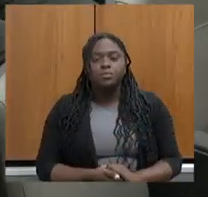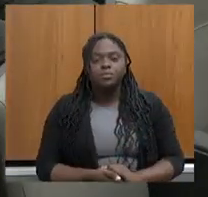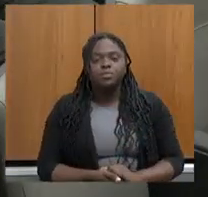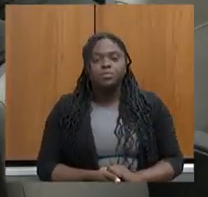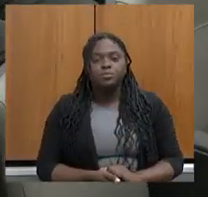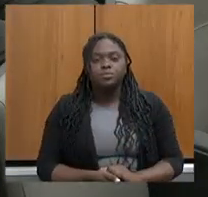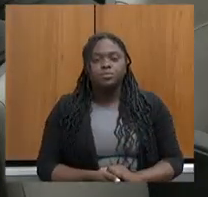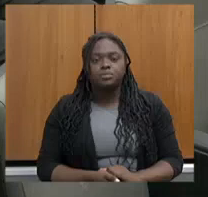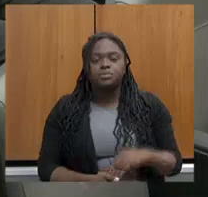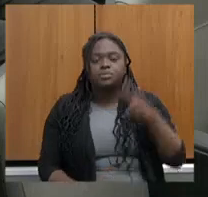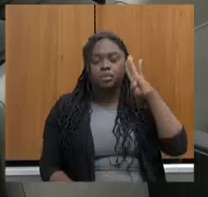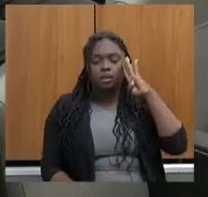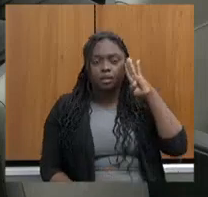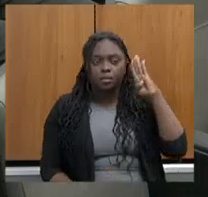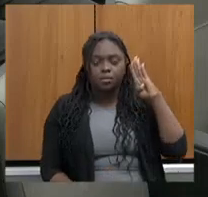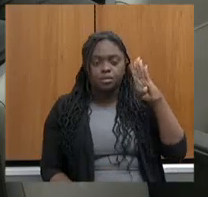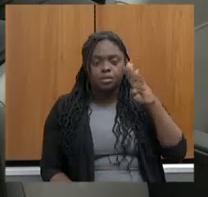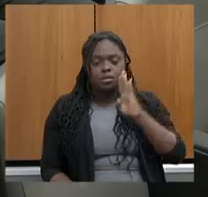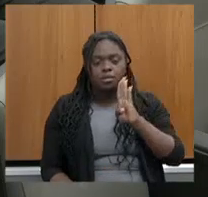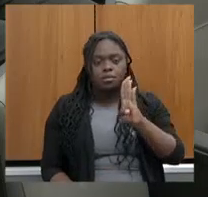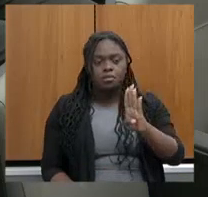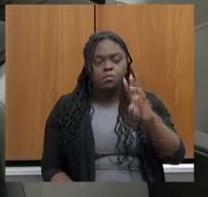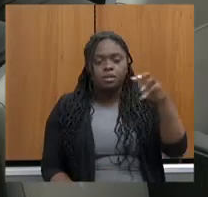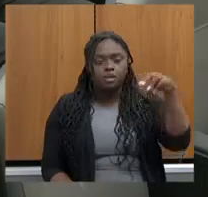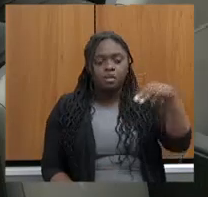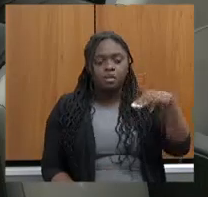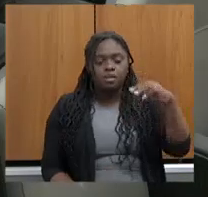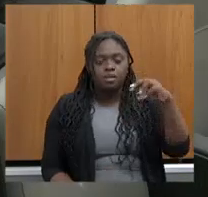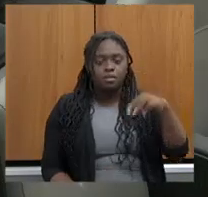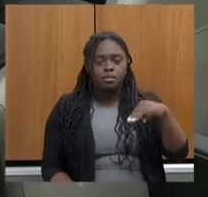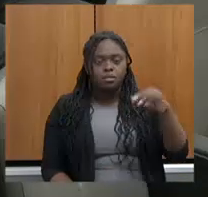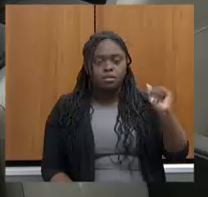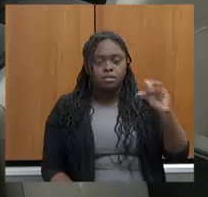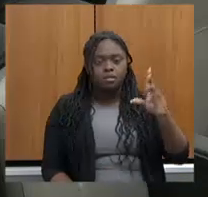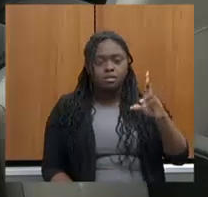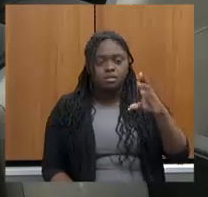Capitão BM Marcos Anderson Viana Soares